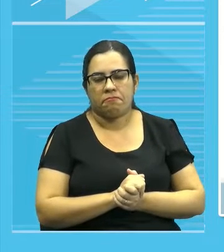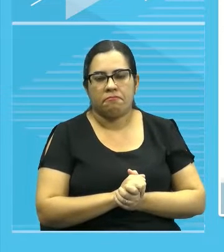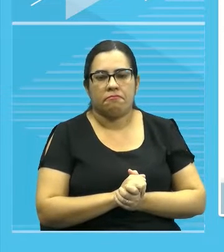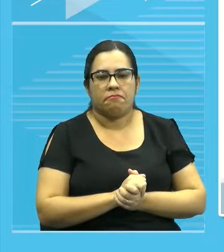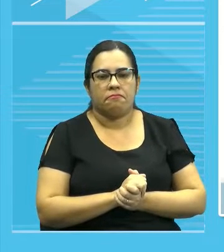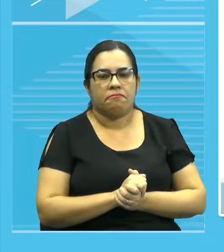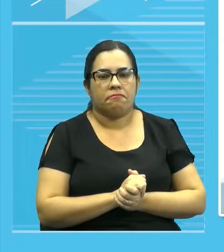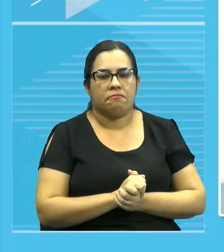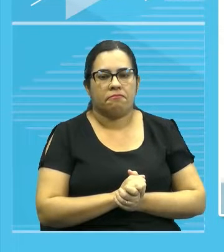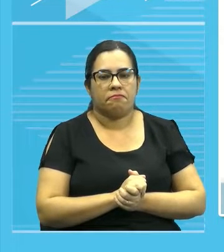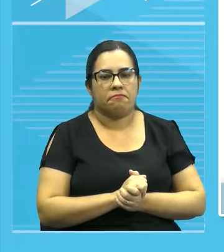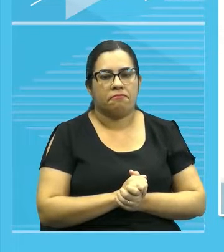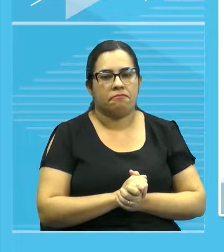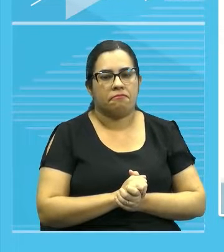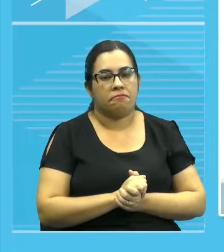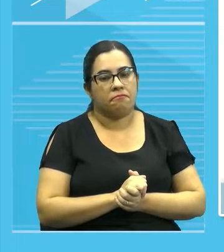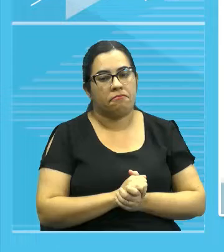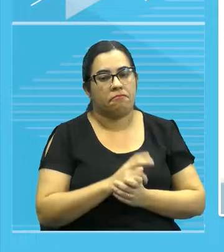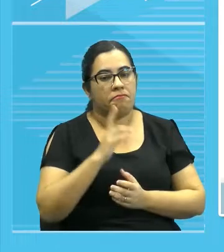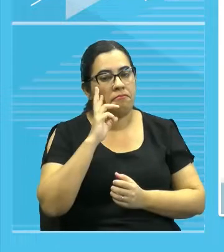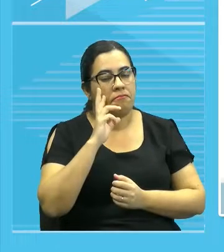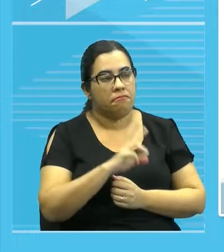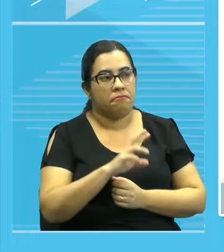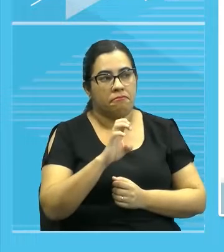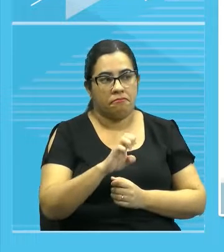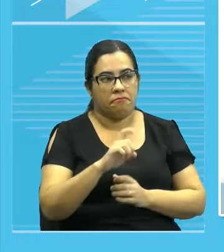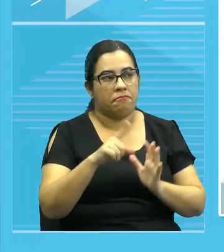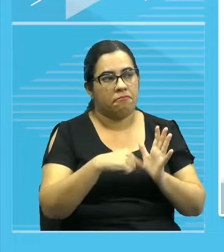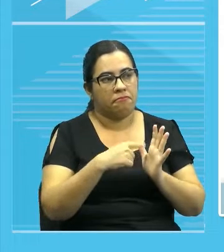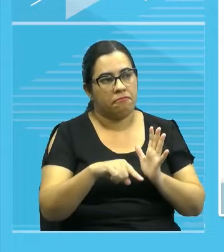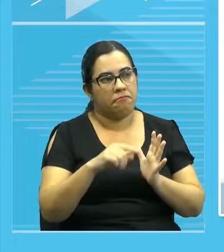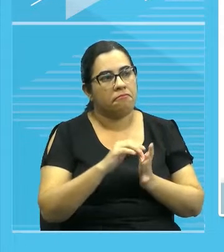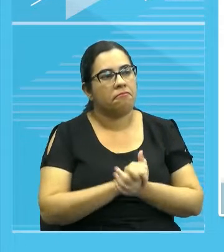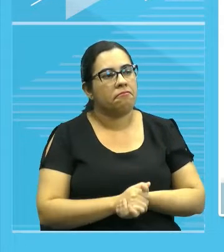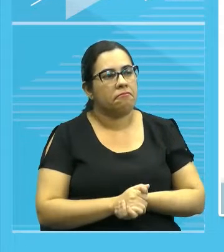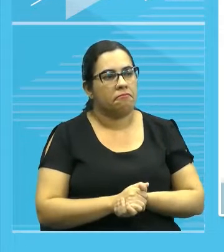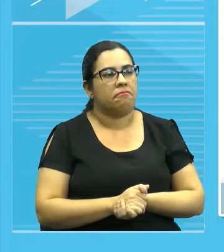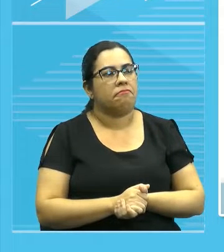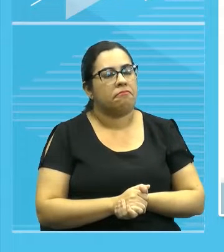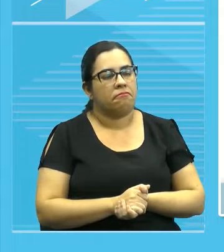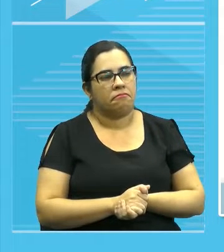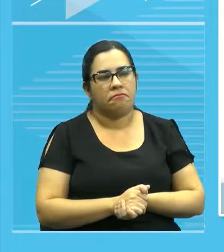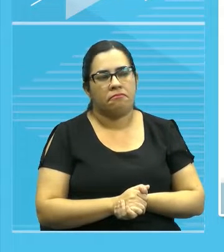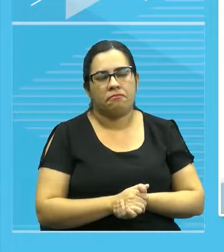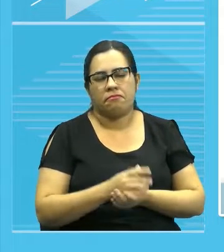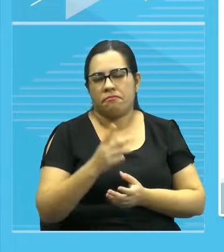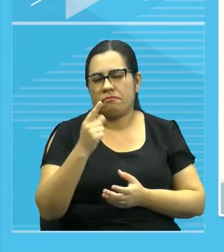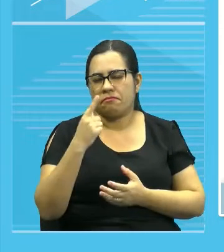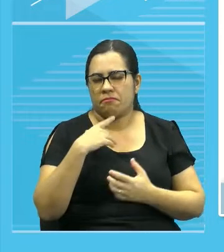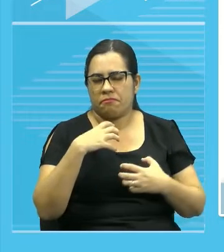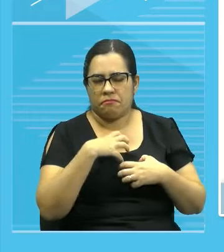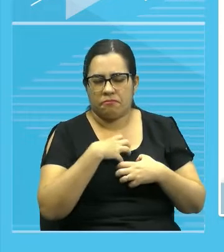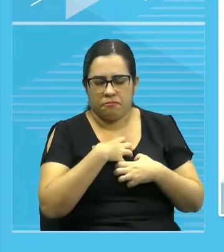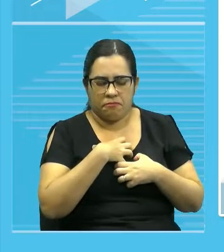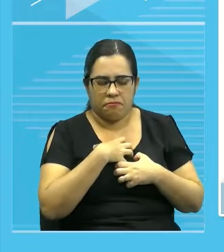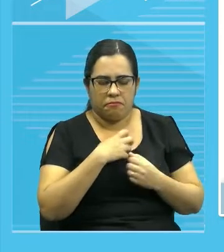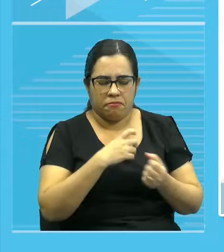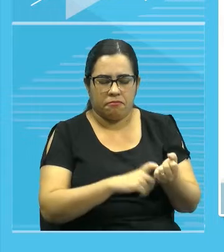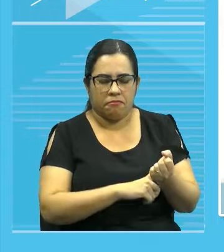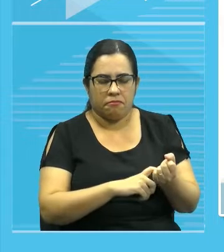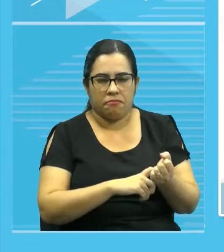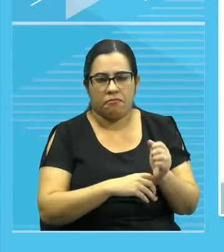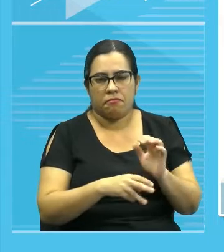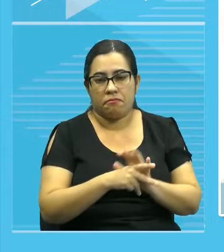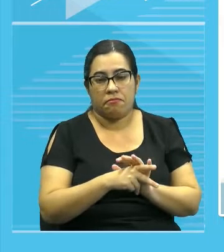C e D né Vamos eliminar a letra e externar o antigo sentimento de repúdio dos